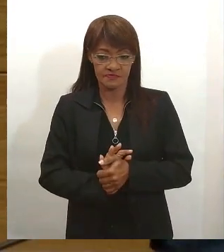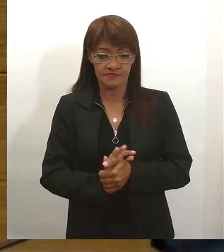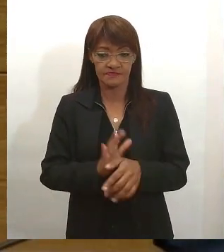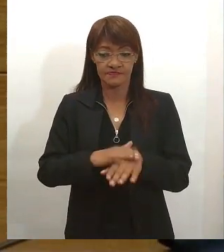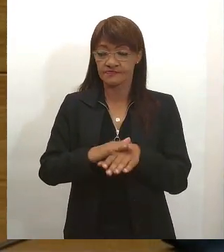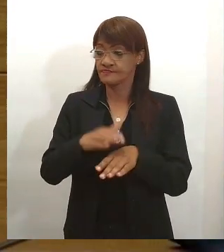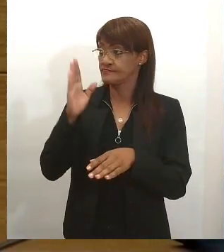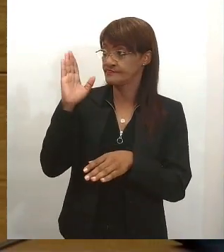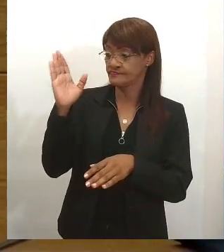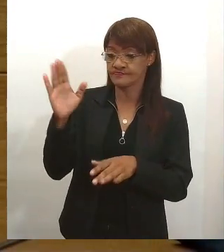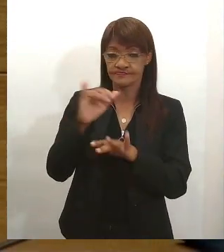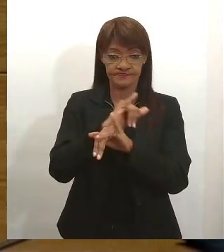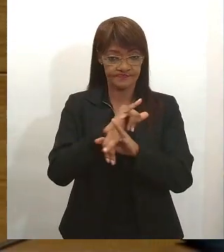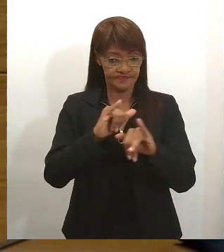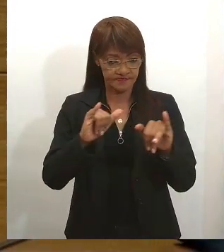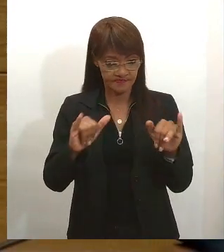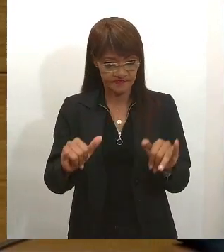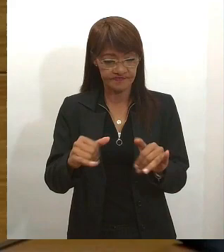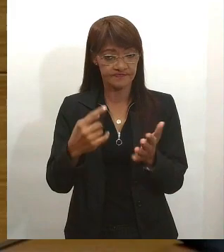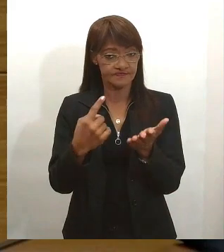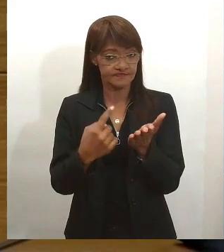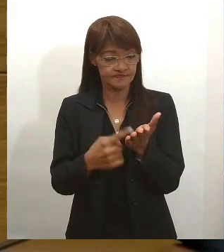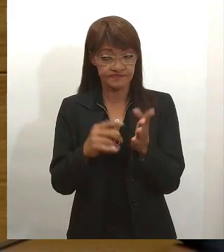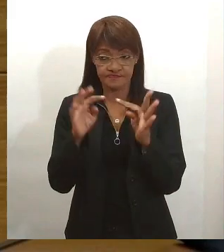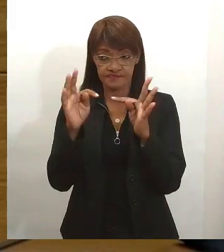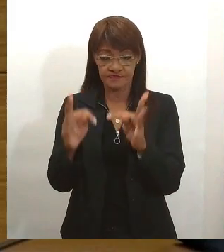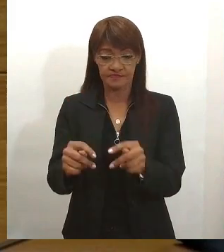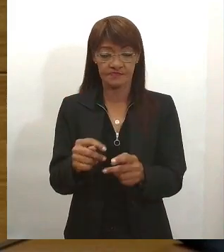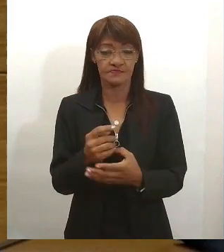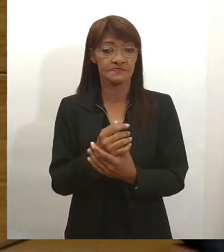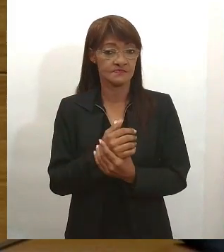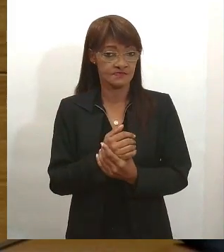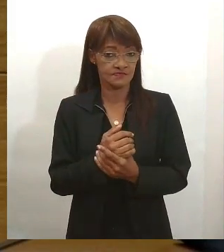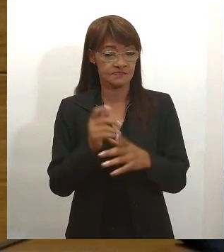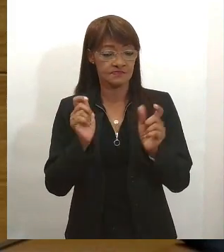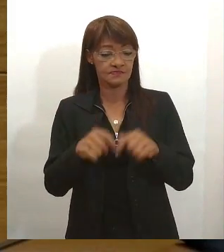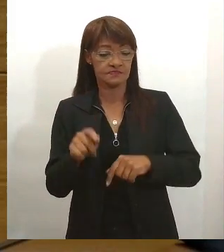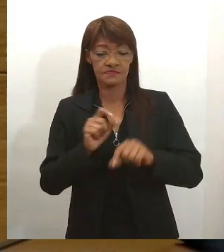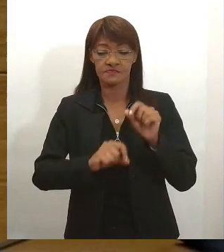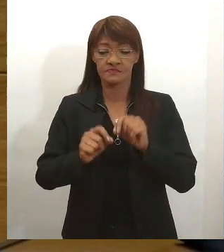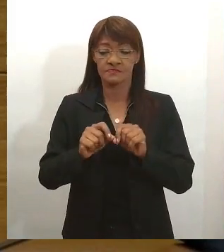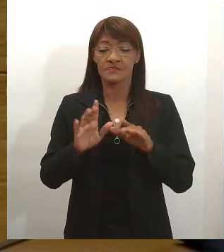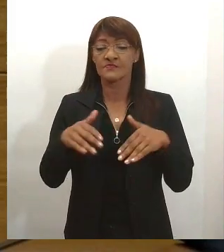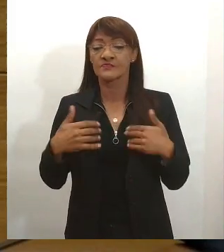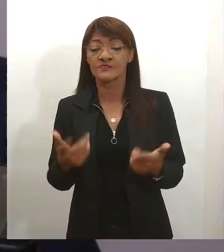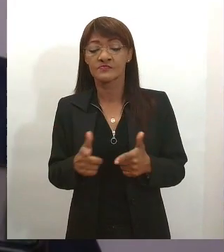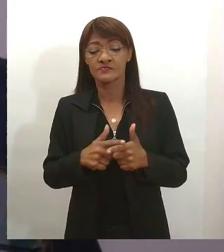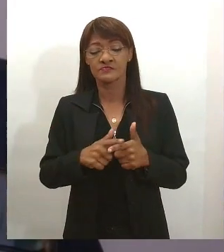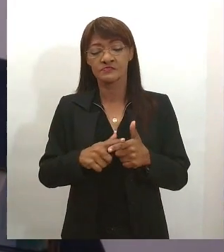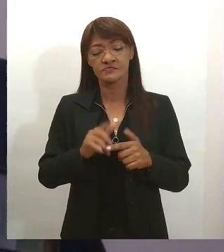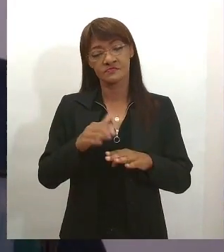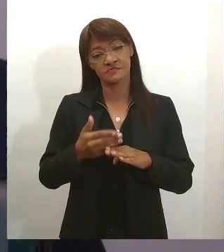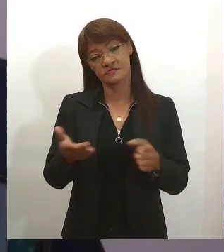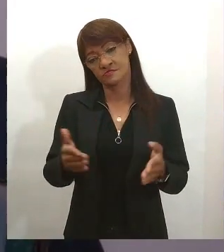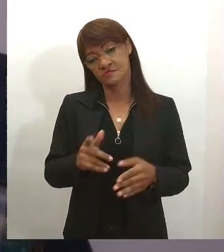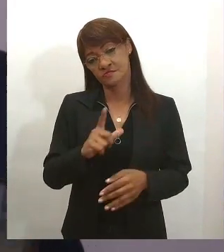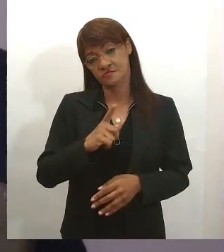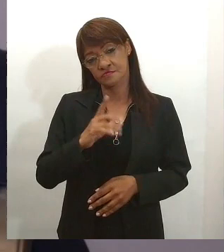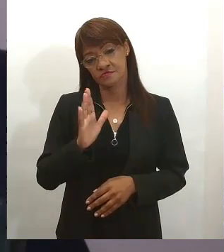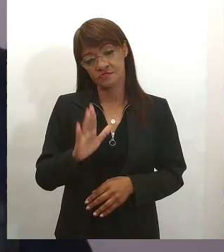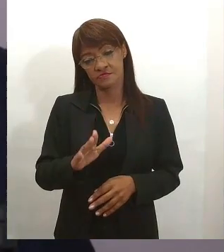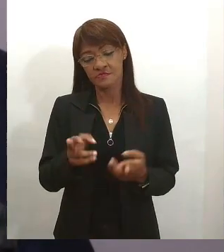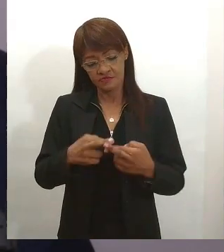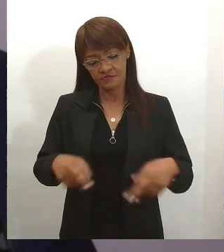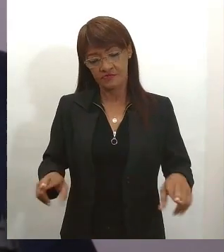os envolvidos para saber quais são os gargalos que ainda existem e solucionar definitivamente o problema. Recebemos a visita de algumas